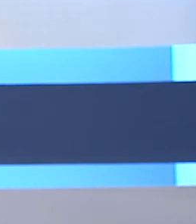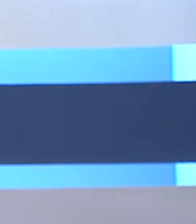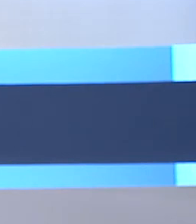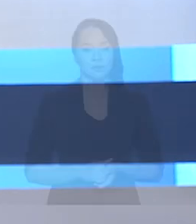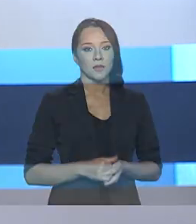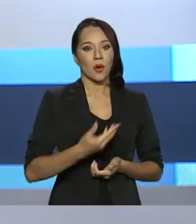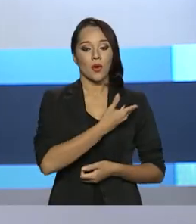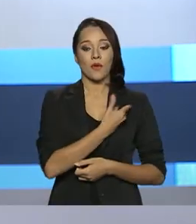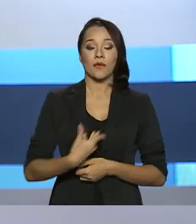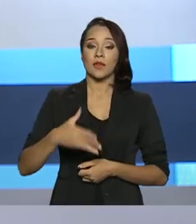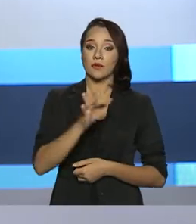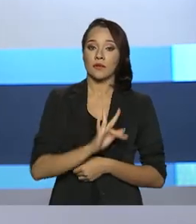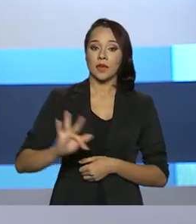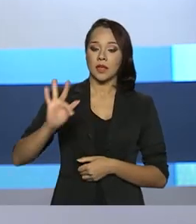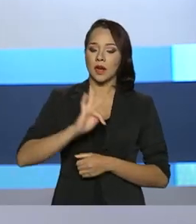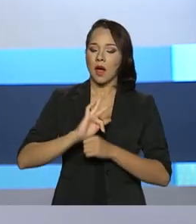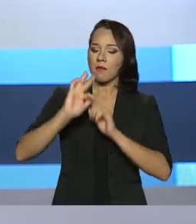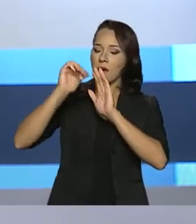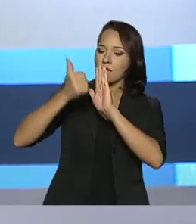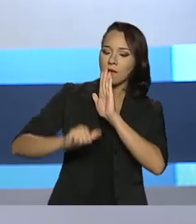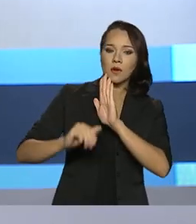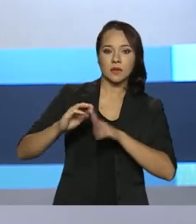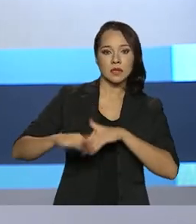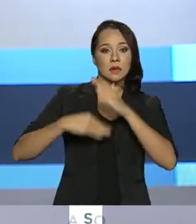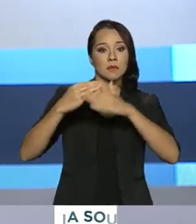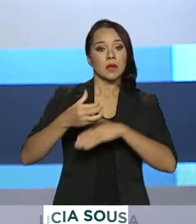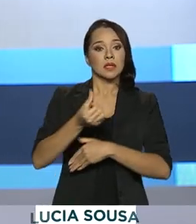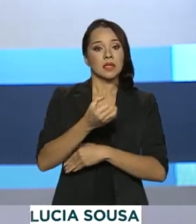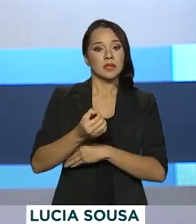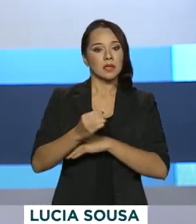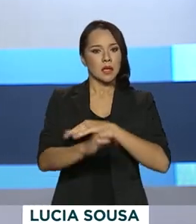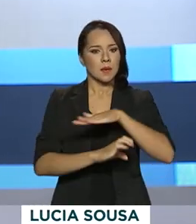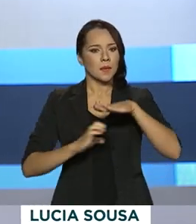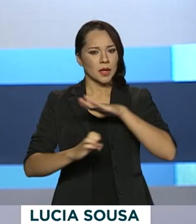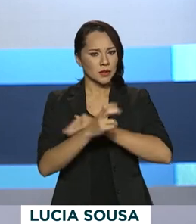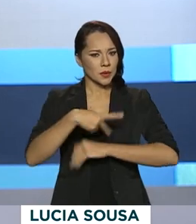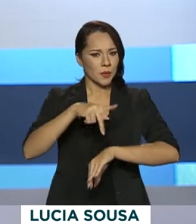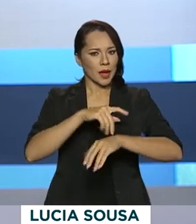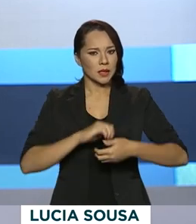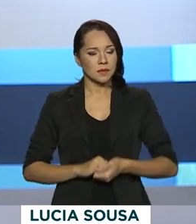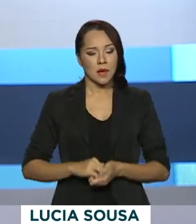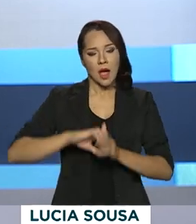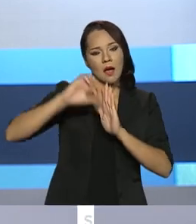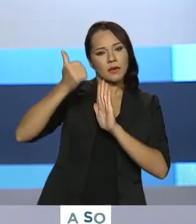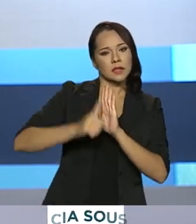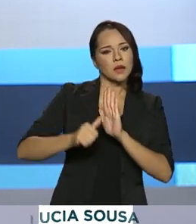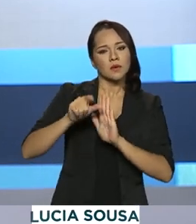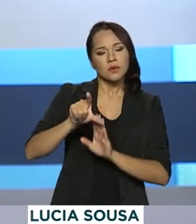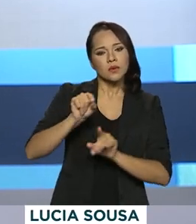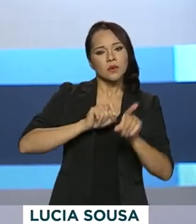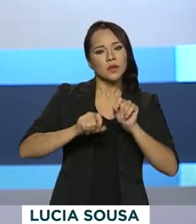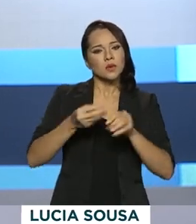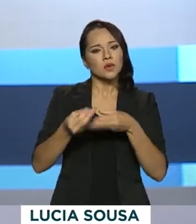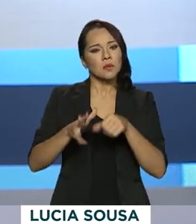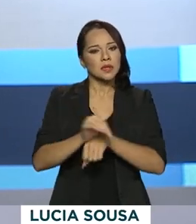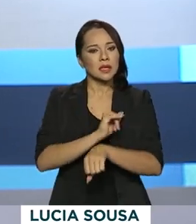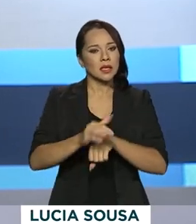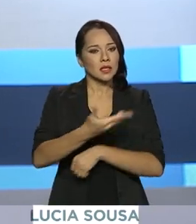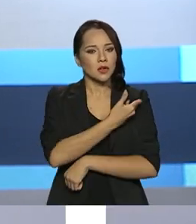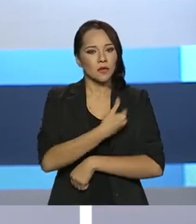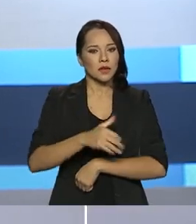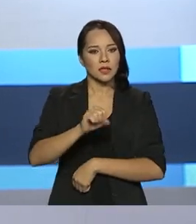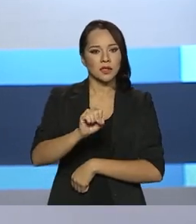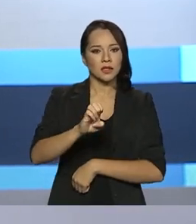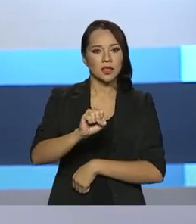e o governo federal avaliou o desempenho de 60 estatais no país avaliação foi por meio do indicador de governança e